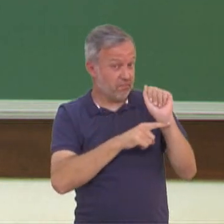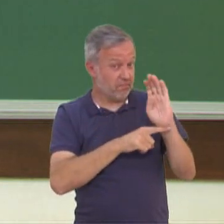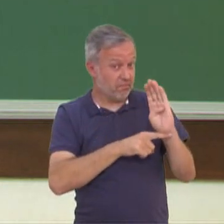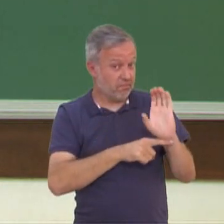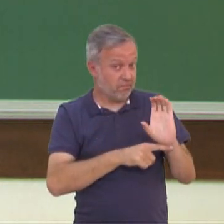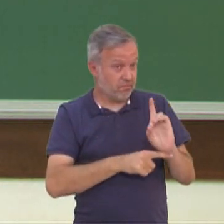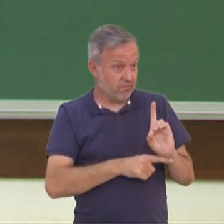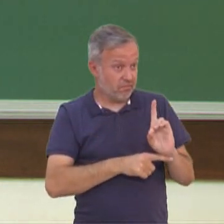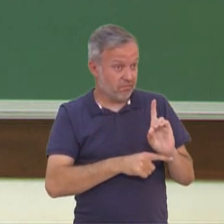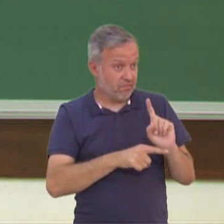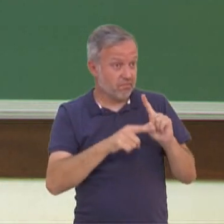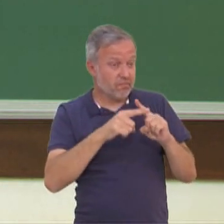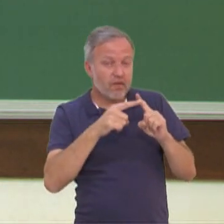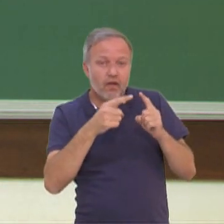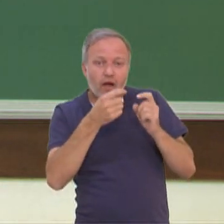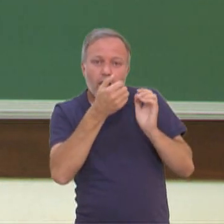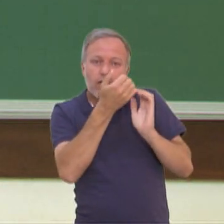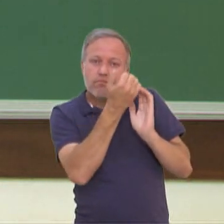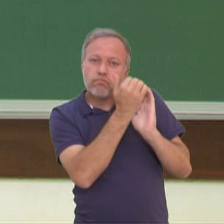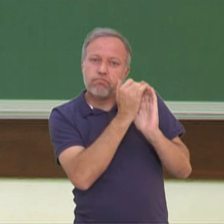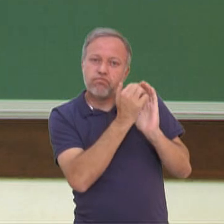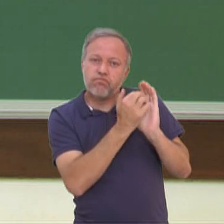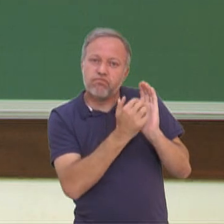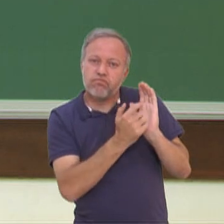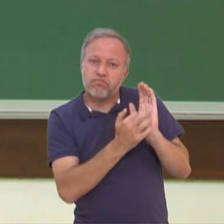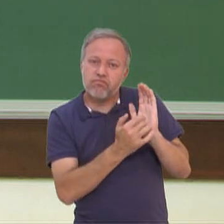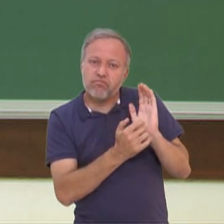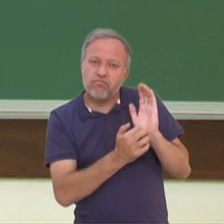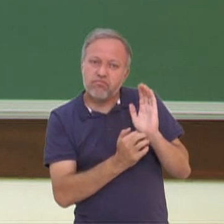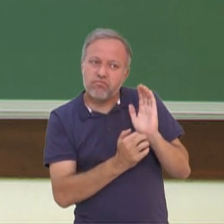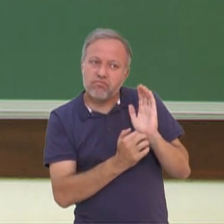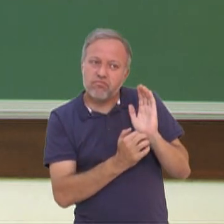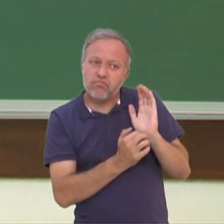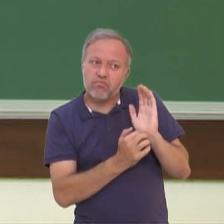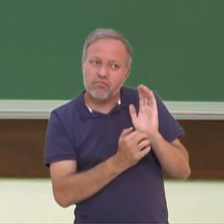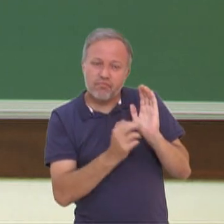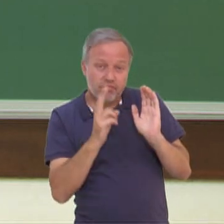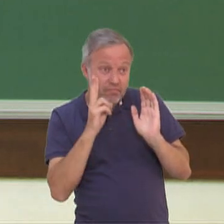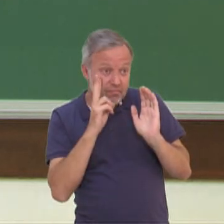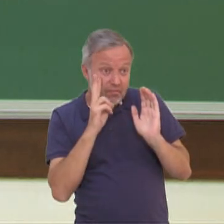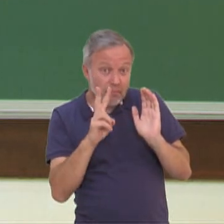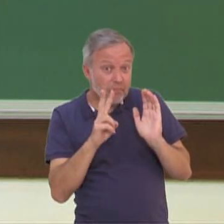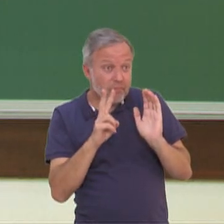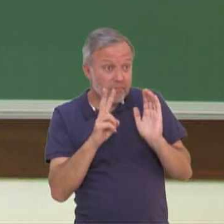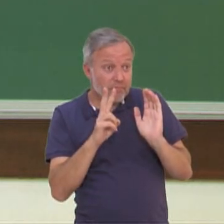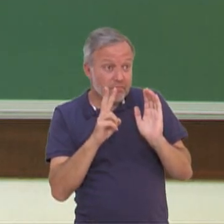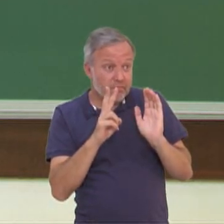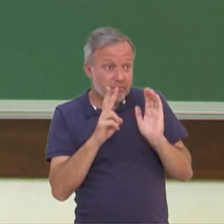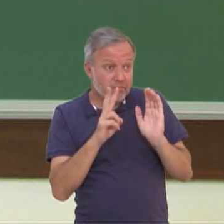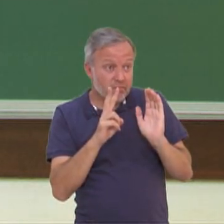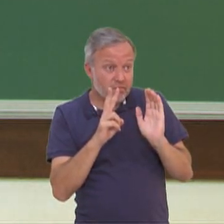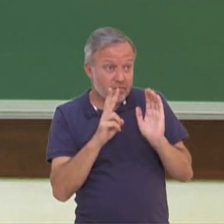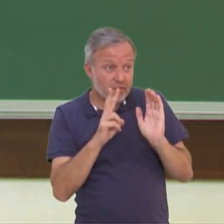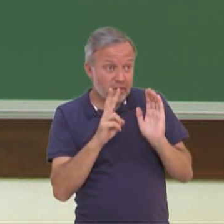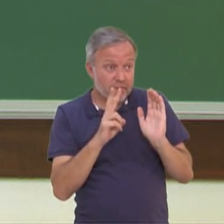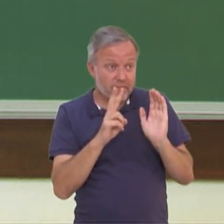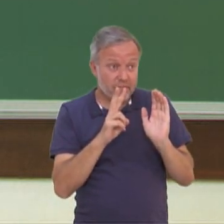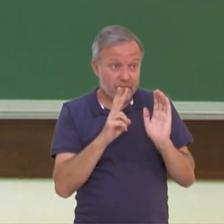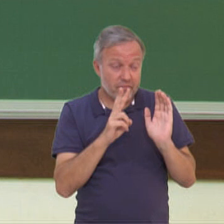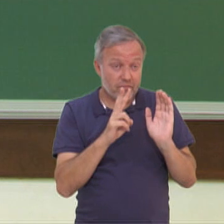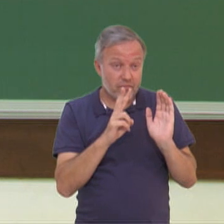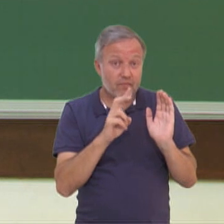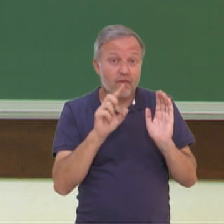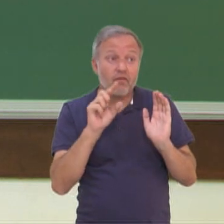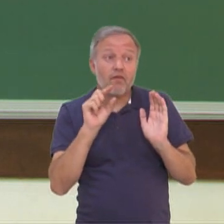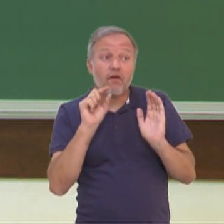que eu descrevo o reino fungi para eles? Ou eu faço um quiz descrevendo? Aí eu fiz o quiz descrevendo. Olha só.